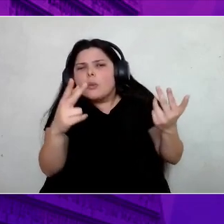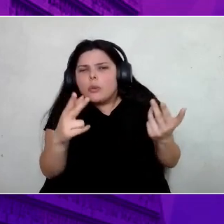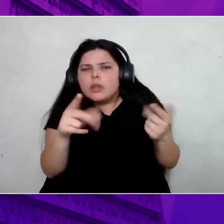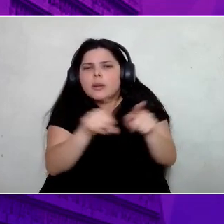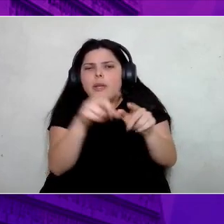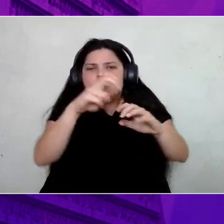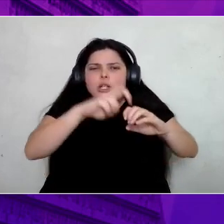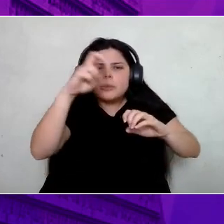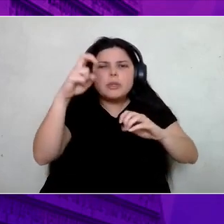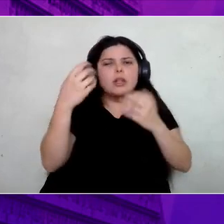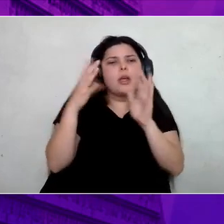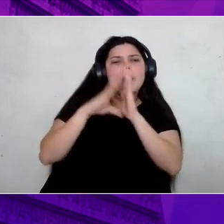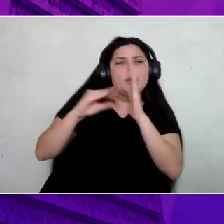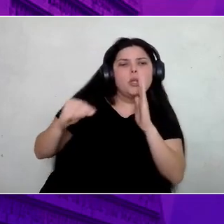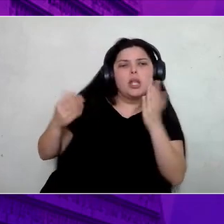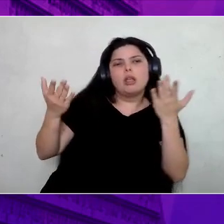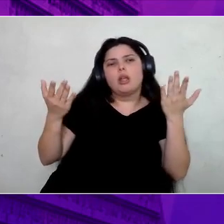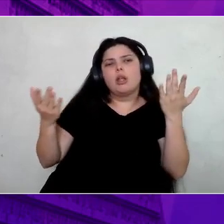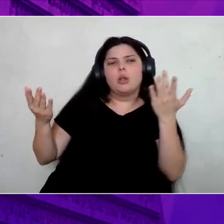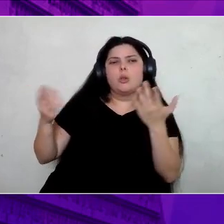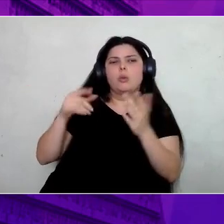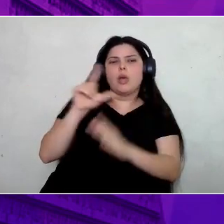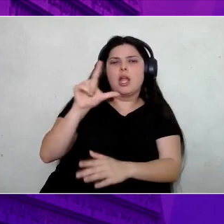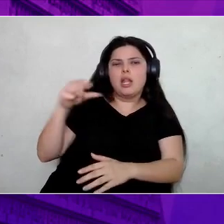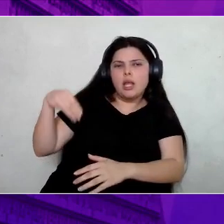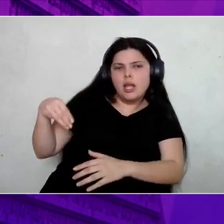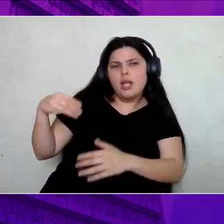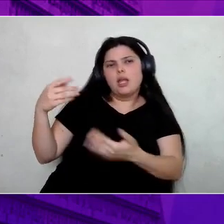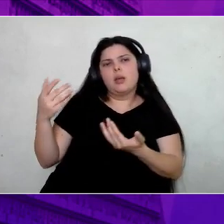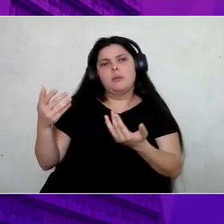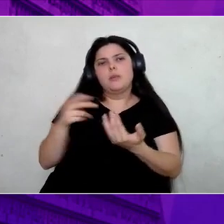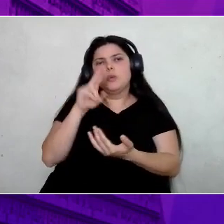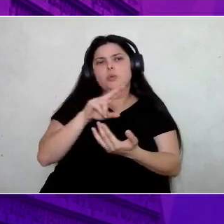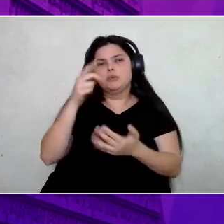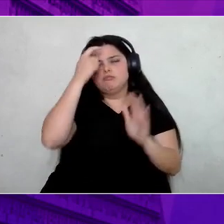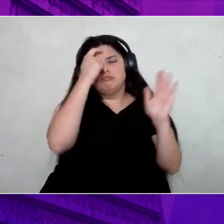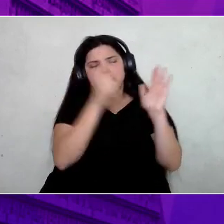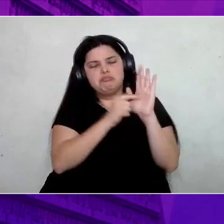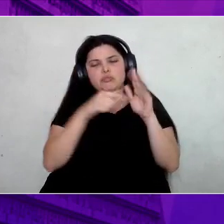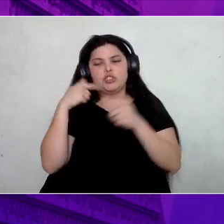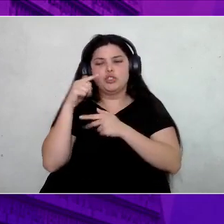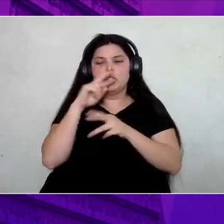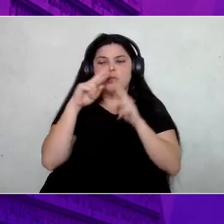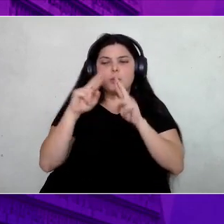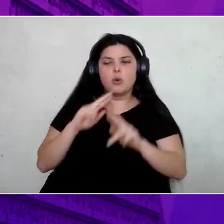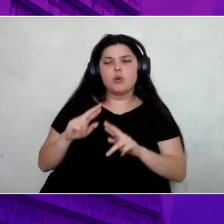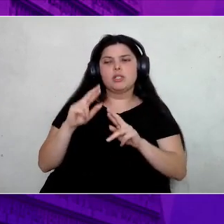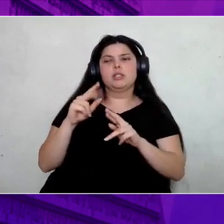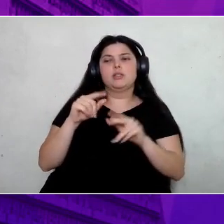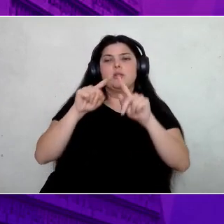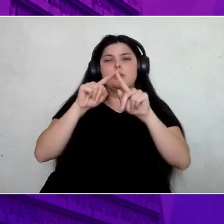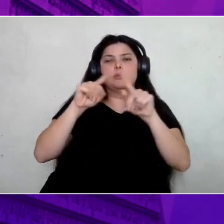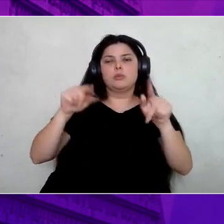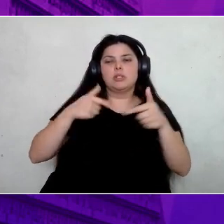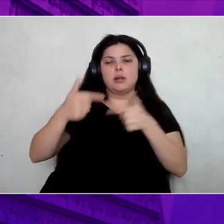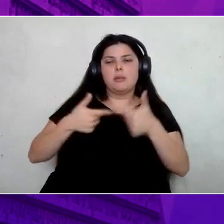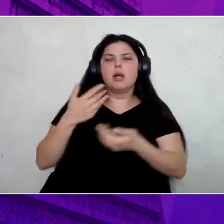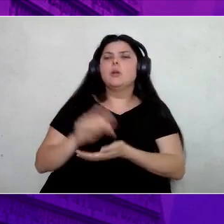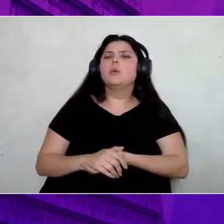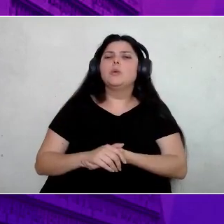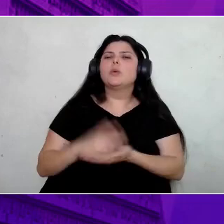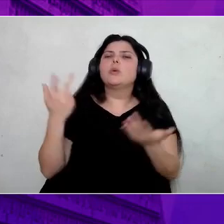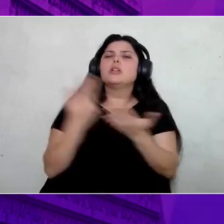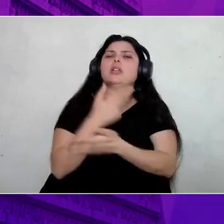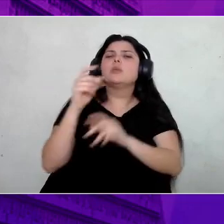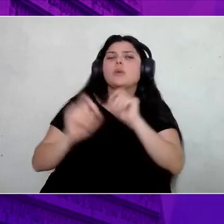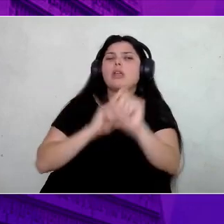modelo, um LLM, usar uma inteligência artificial generativa para os nossos serviços? O que vai acontecer? E se a gente